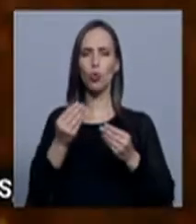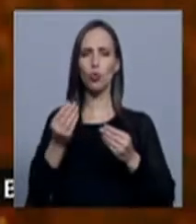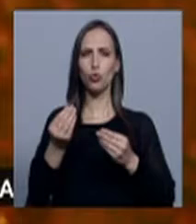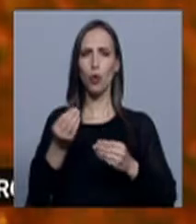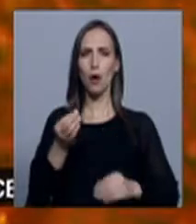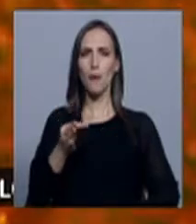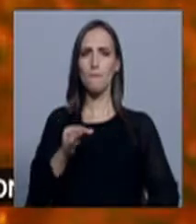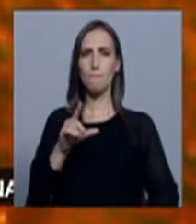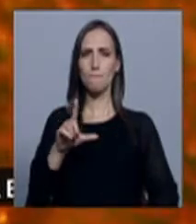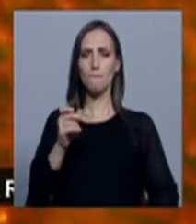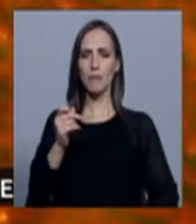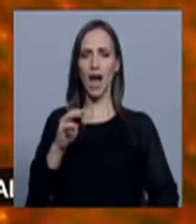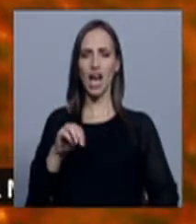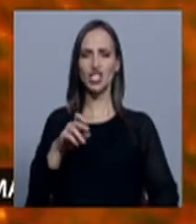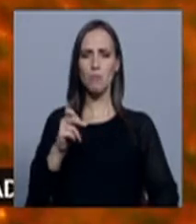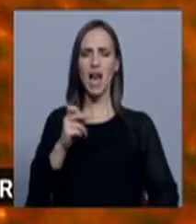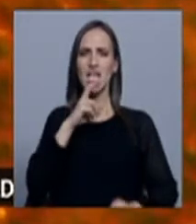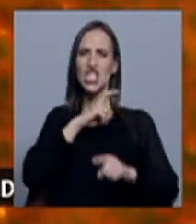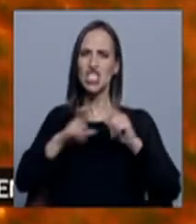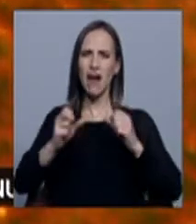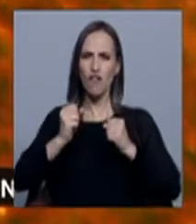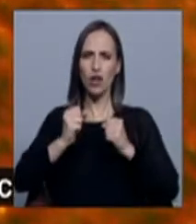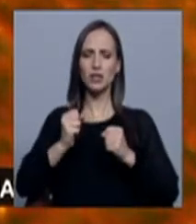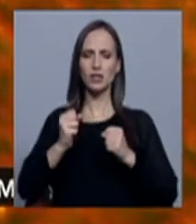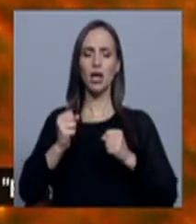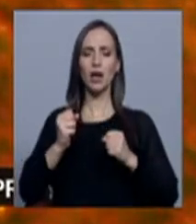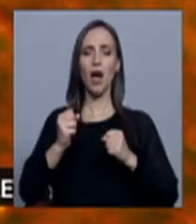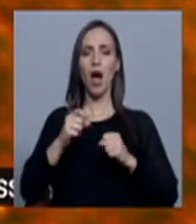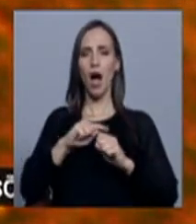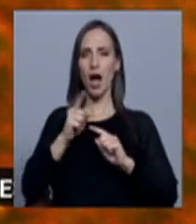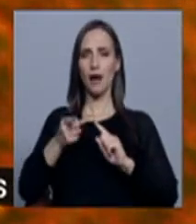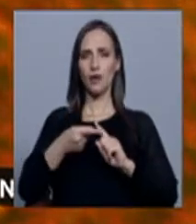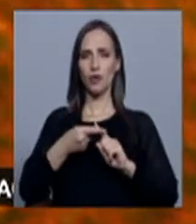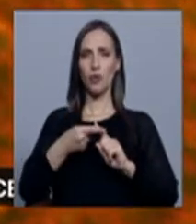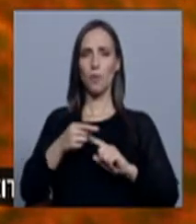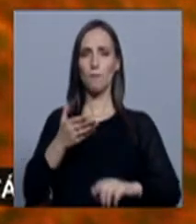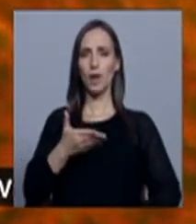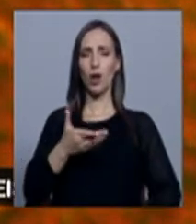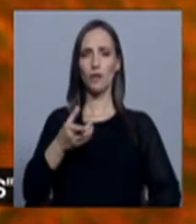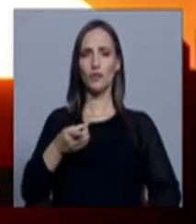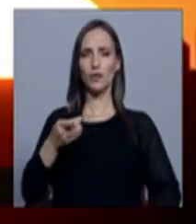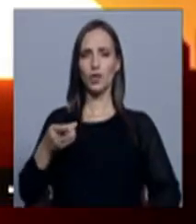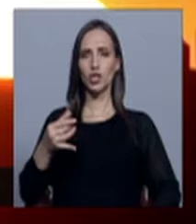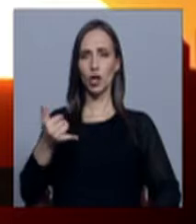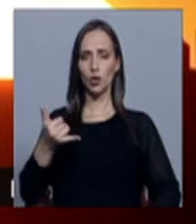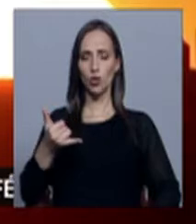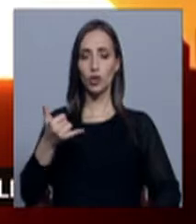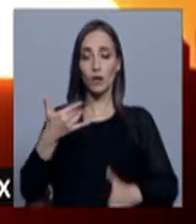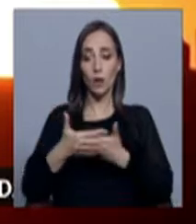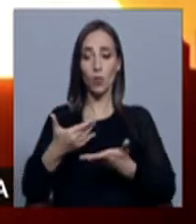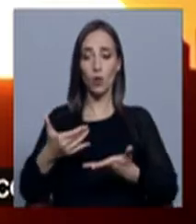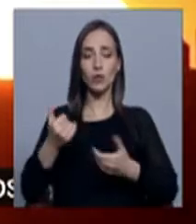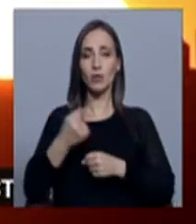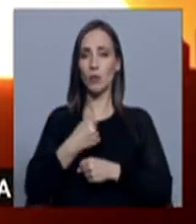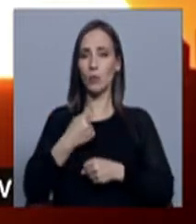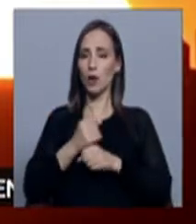conjunto de cargas elétricas carregadas, e desde 1992 que nós não tínhamos uma missão, ainda por